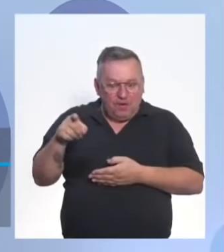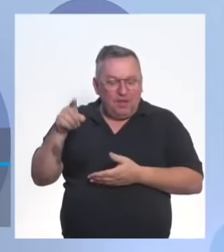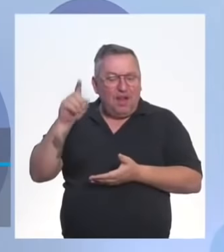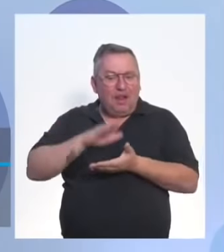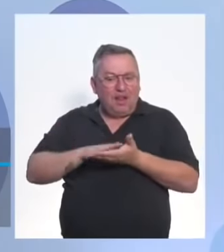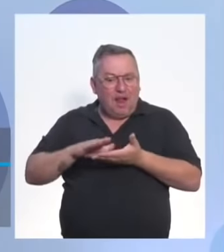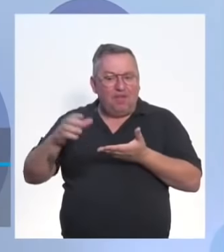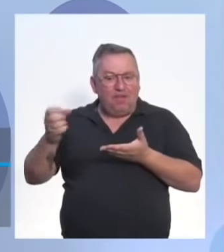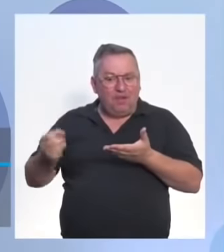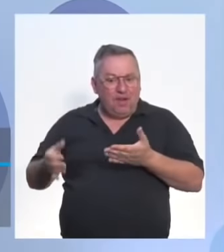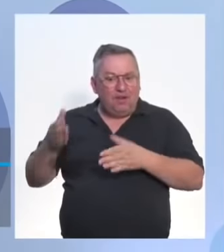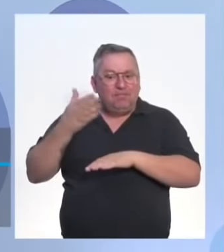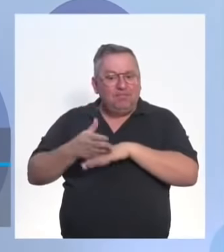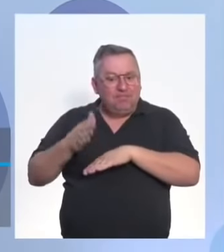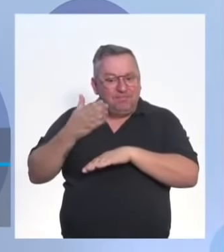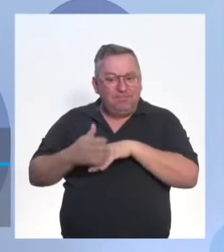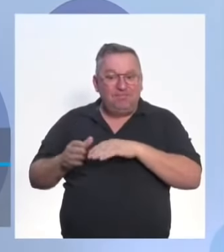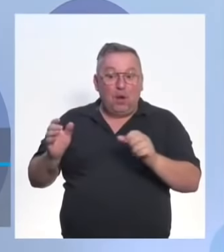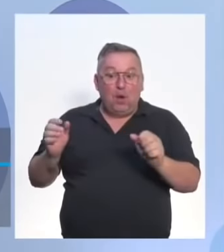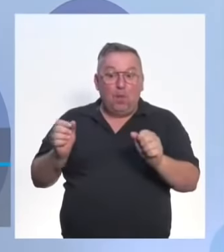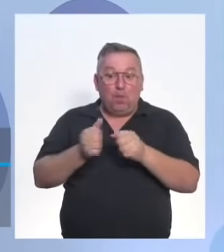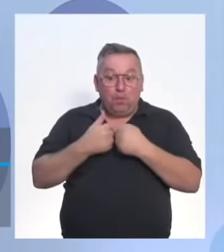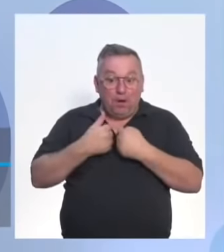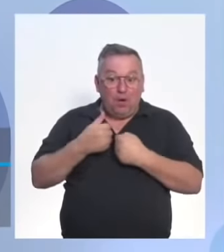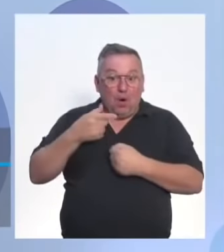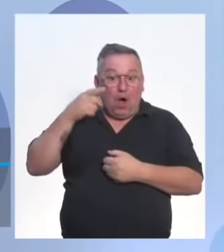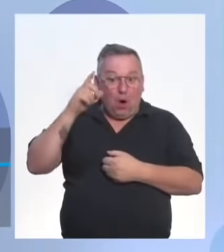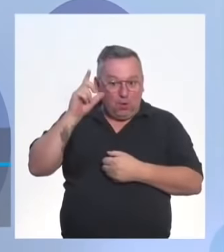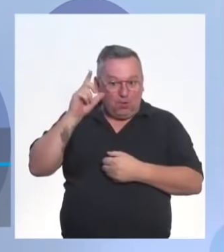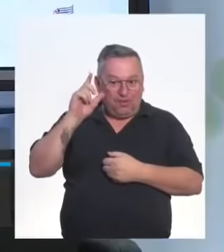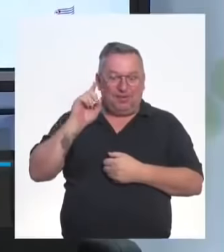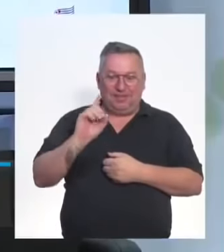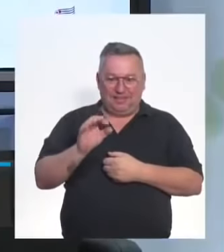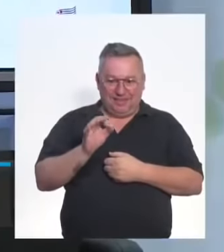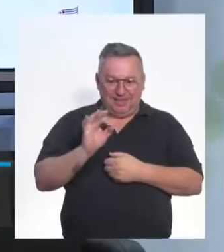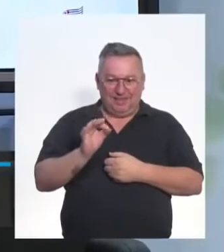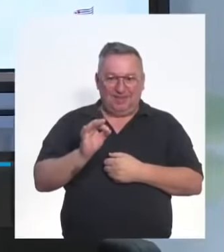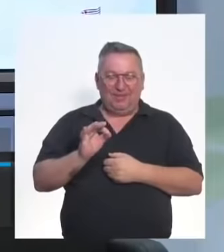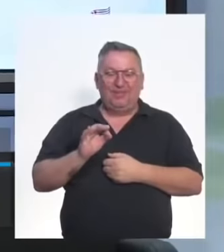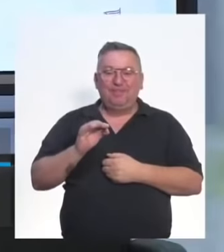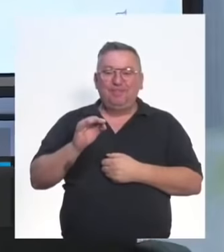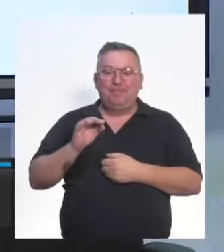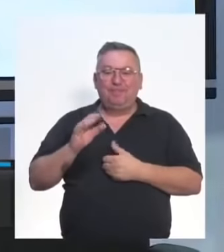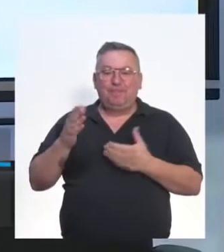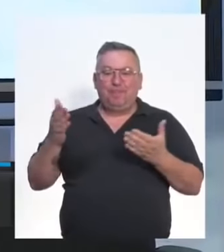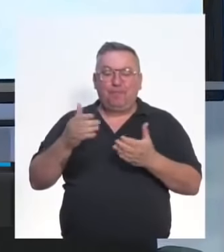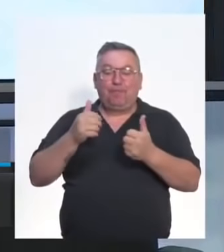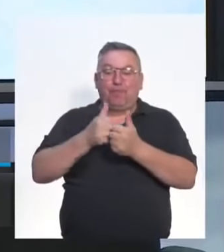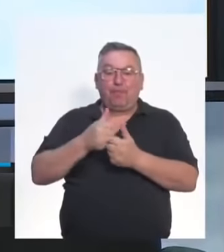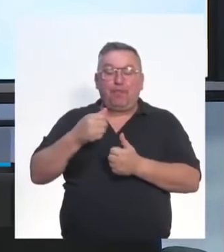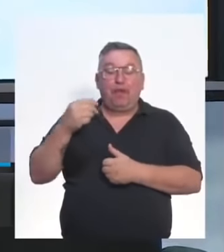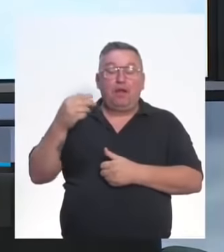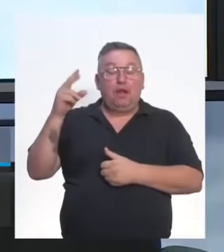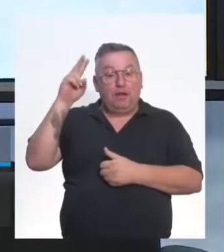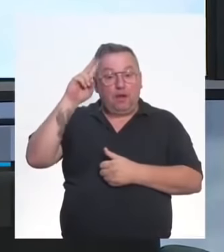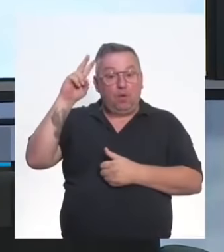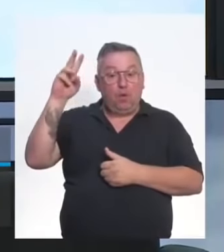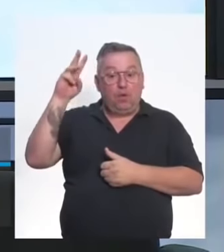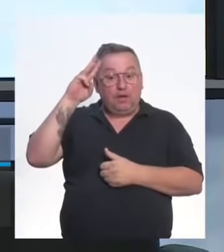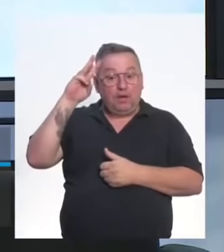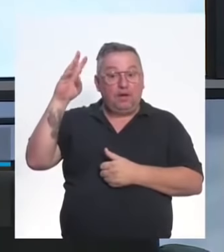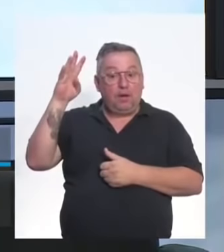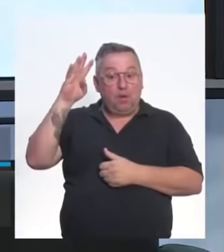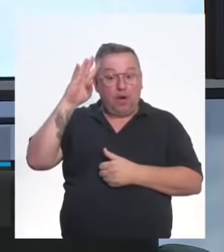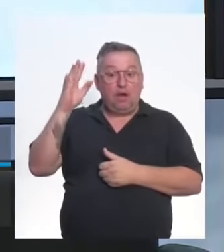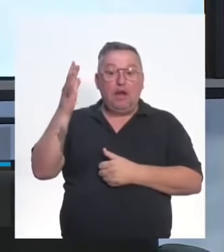do exercício lá, do pão que nós colocamos ontem, né, Osmar? É verdade. Essa sequência de aulas, de segunda, terça e a aula de amanhã, vocês vão